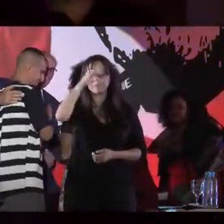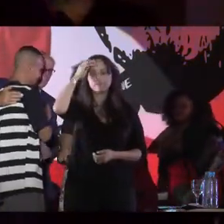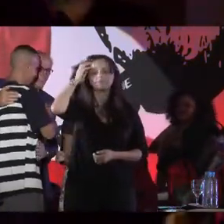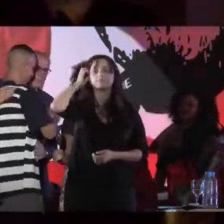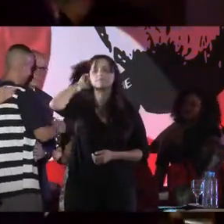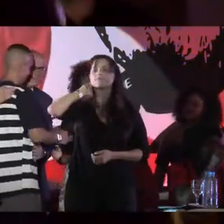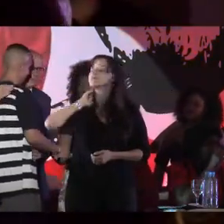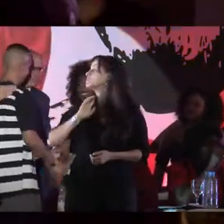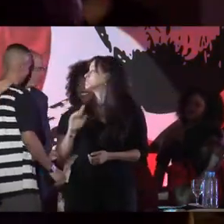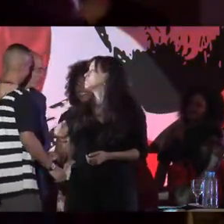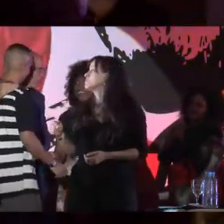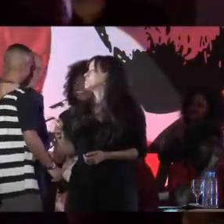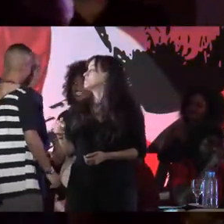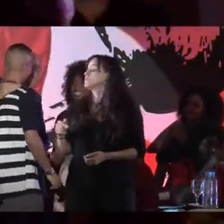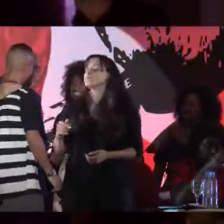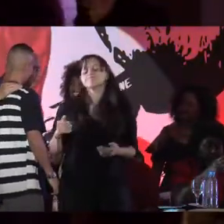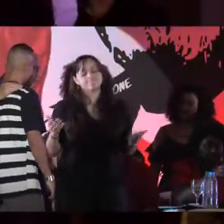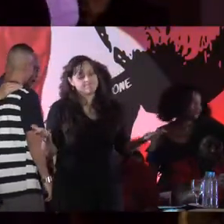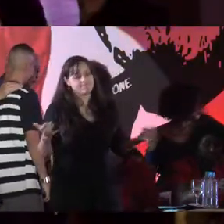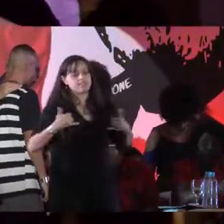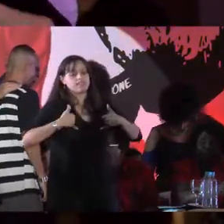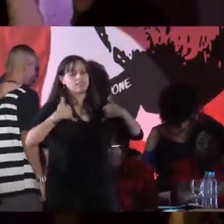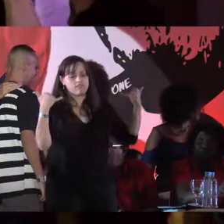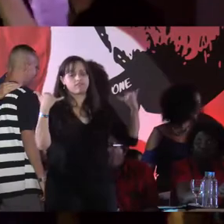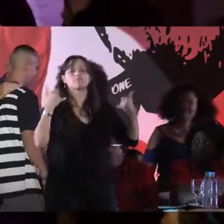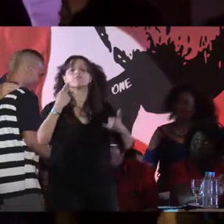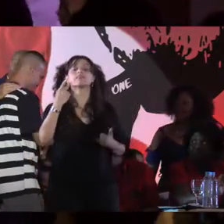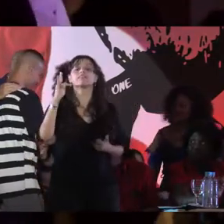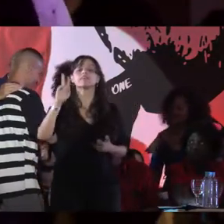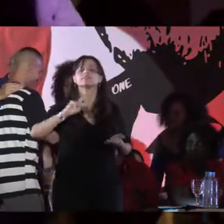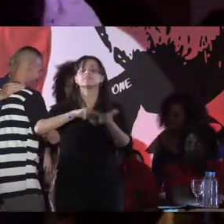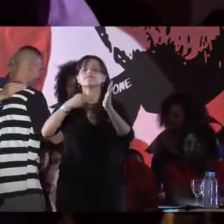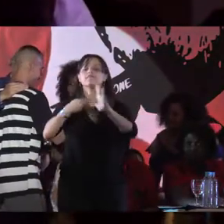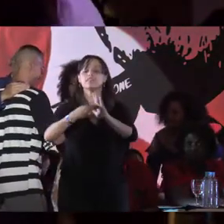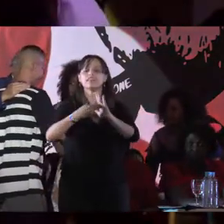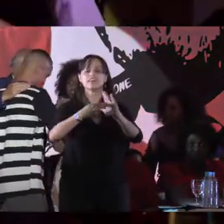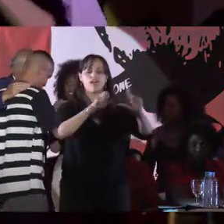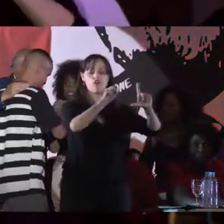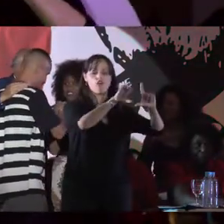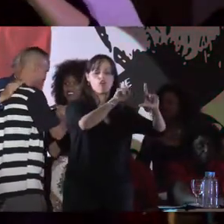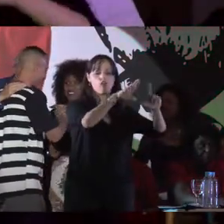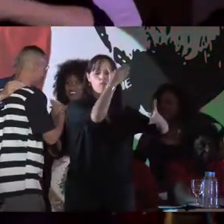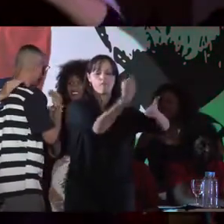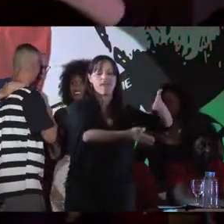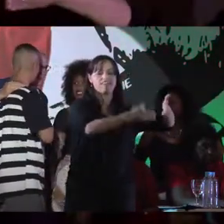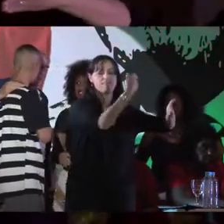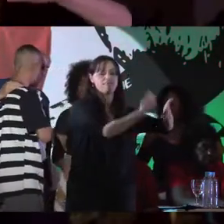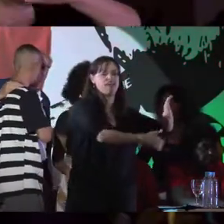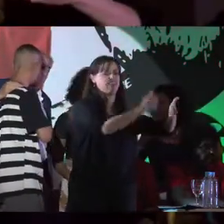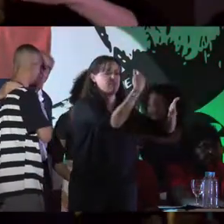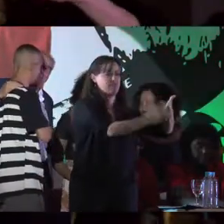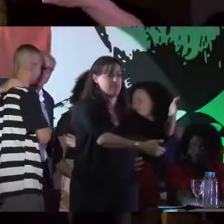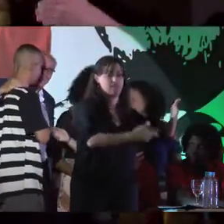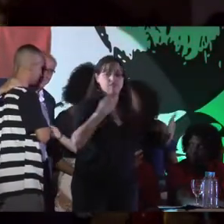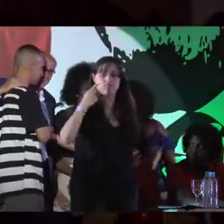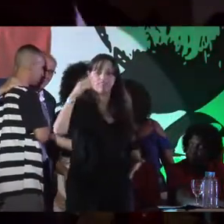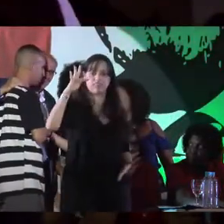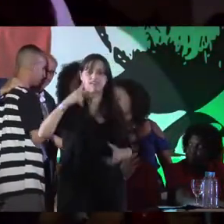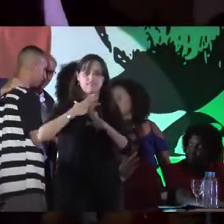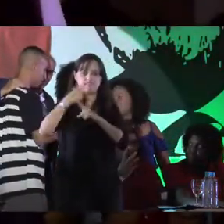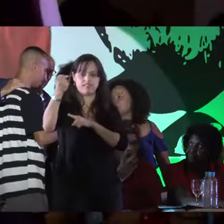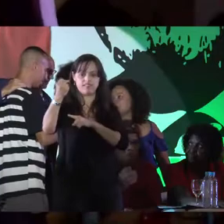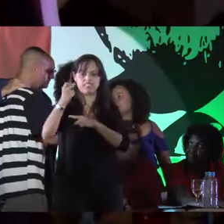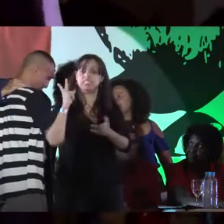Cada aniversário do PT é uma derrota para a Rede Globo, que tantas e tantas vezes anunciou o fim do